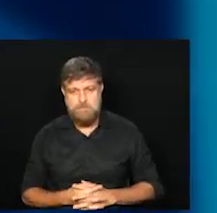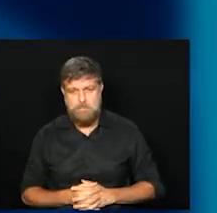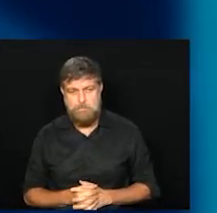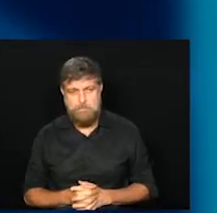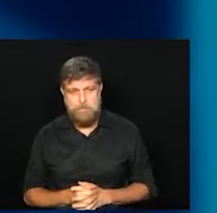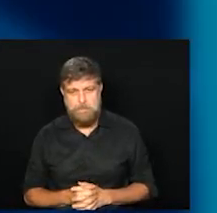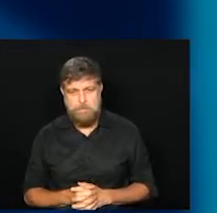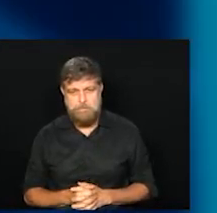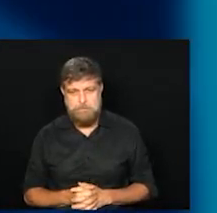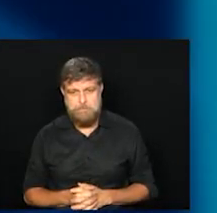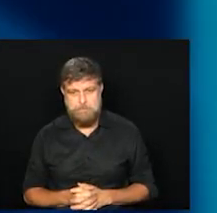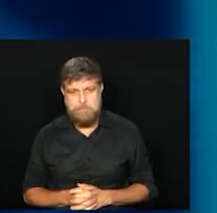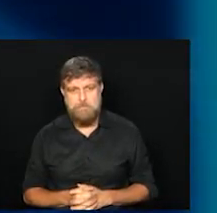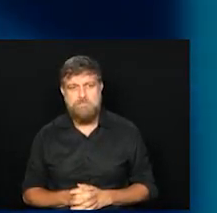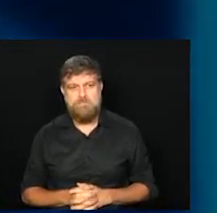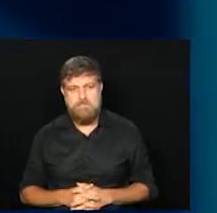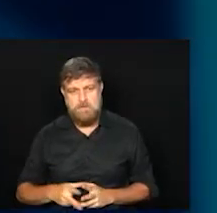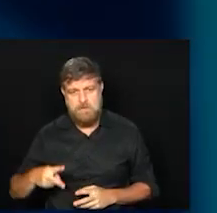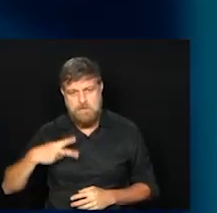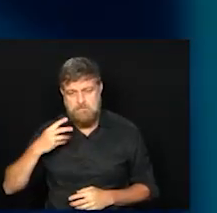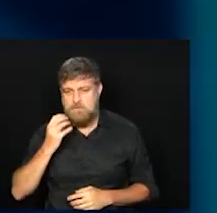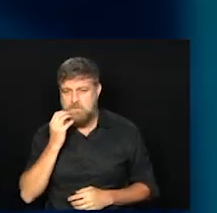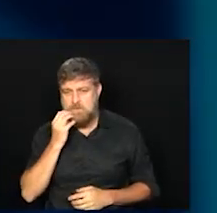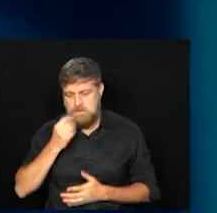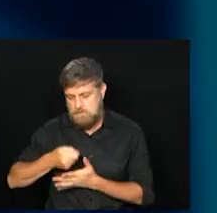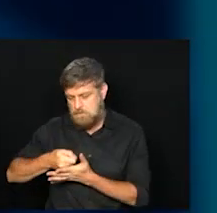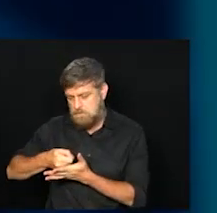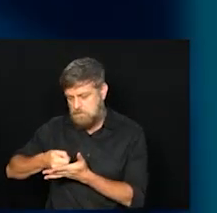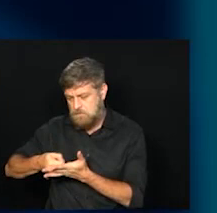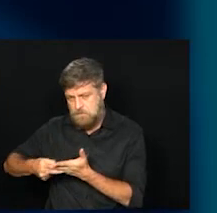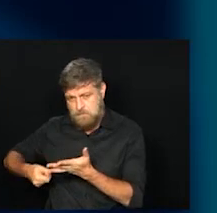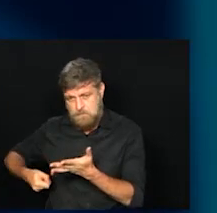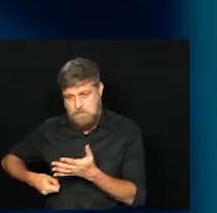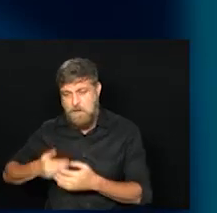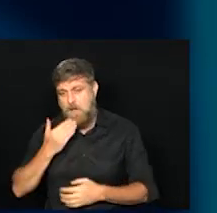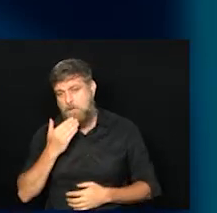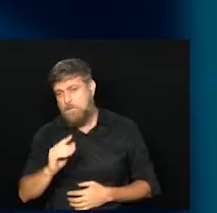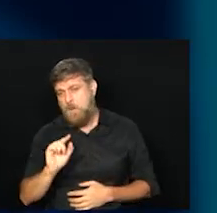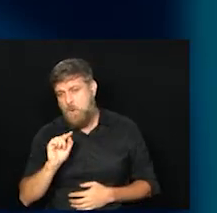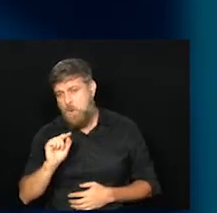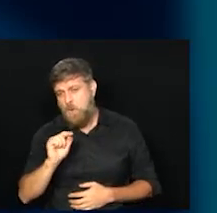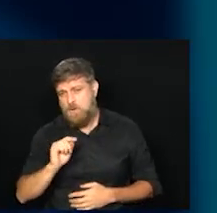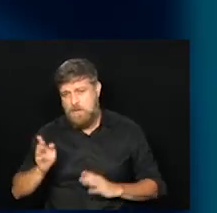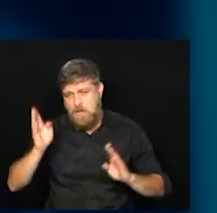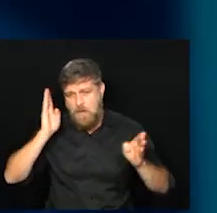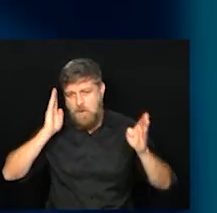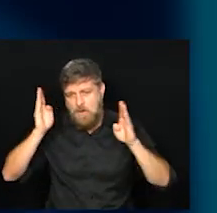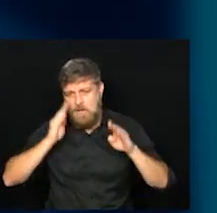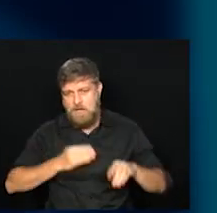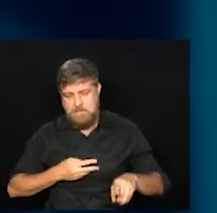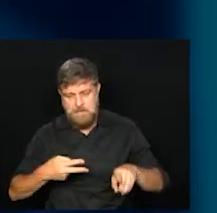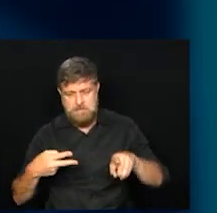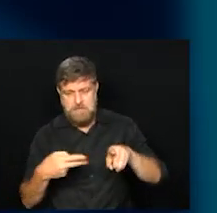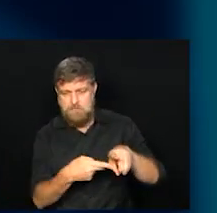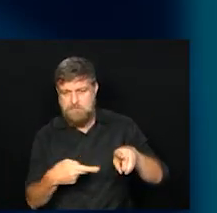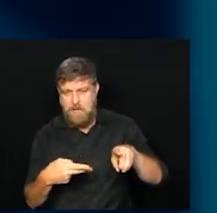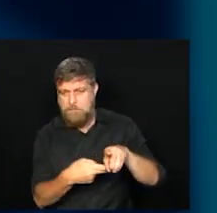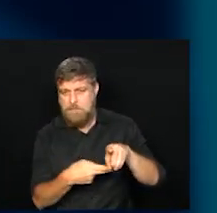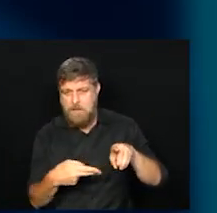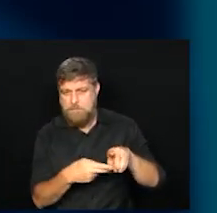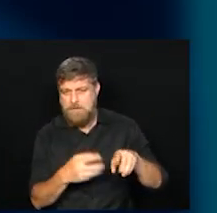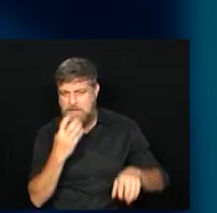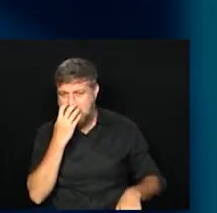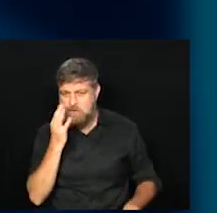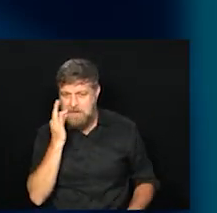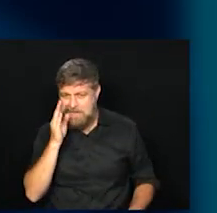Na indicação do vereador Igor Diego, o parlamentar solicita que o Castramóvel, serviço de castração